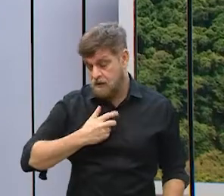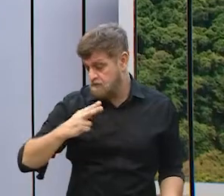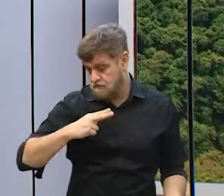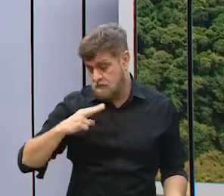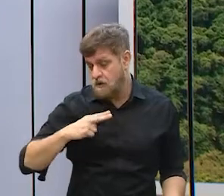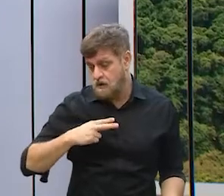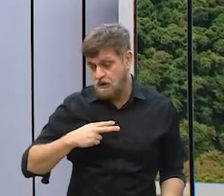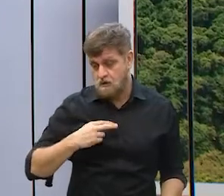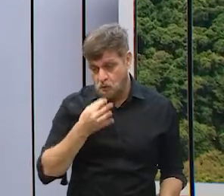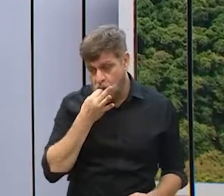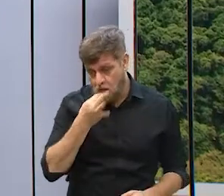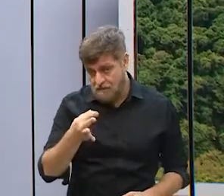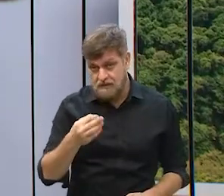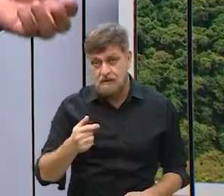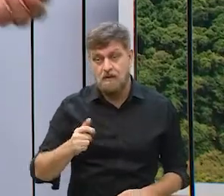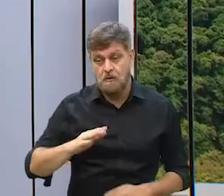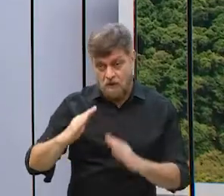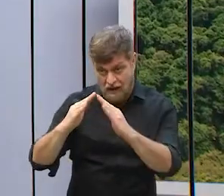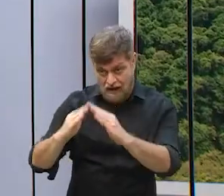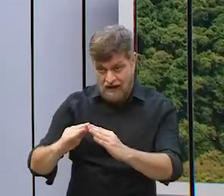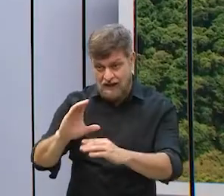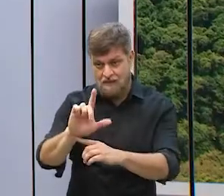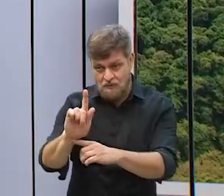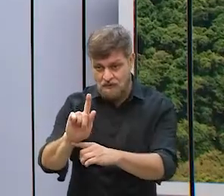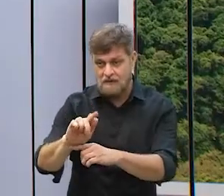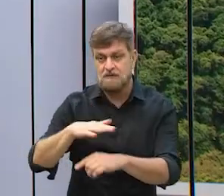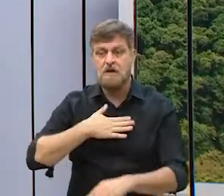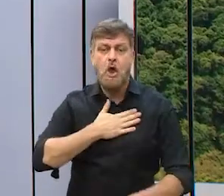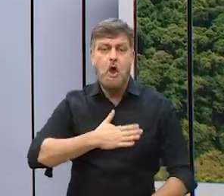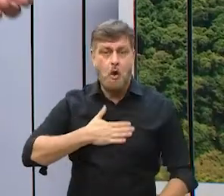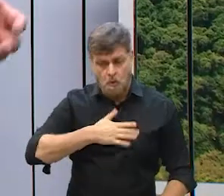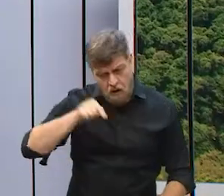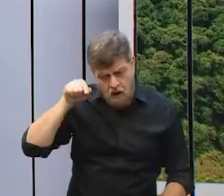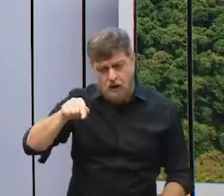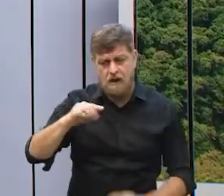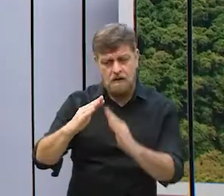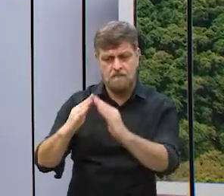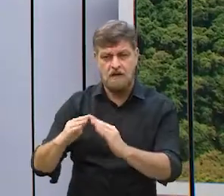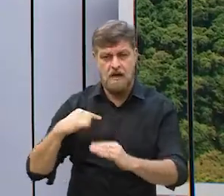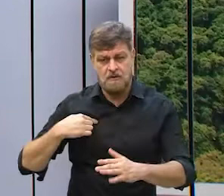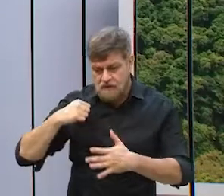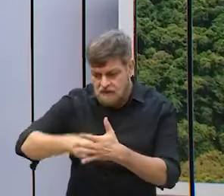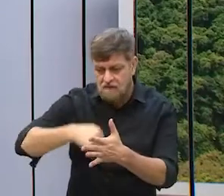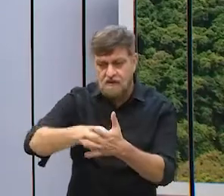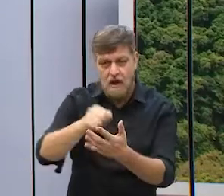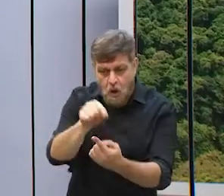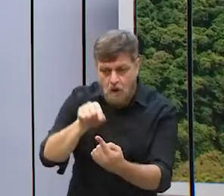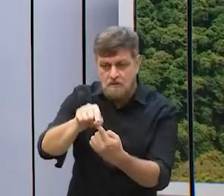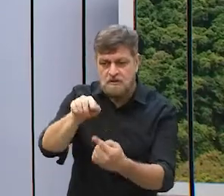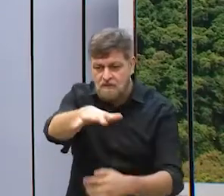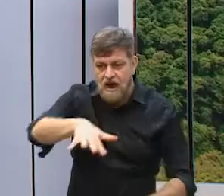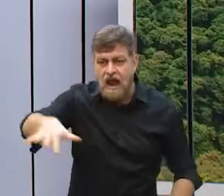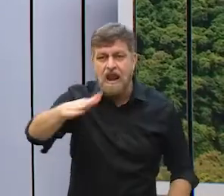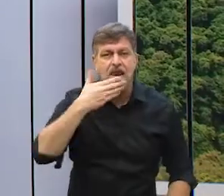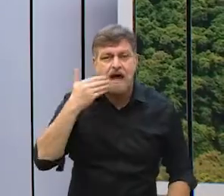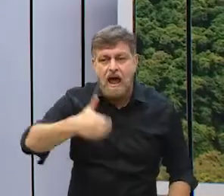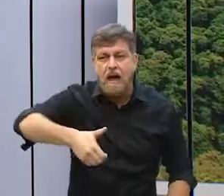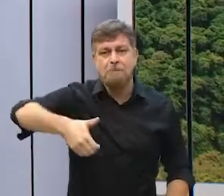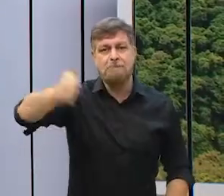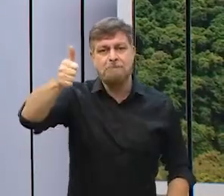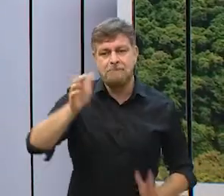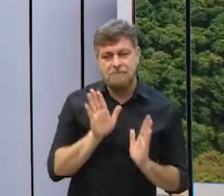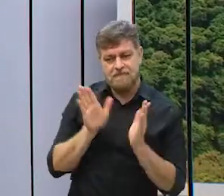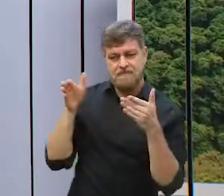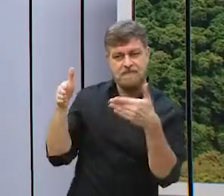muito de morar no Campo Grande. Eu sei que o Igor também, não é à toa que estamos aqui lutando para melhorar a cidade como um todo, mas